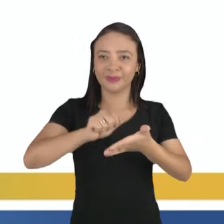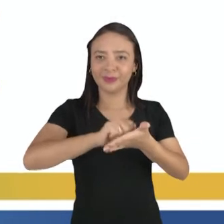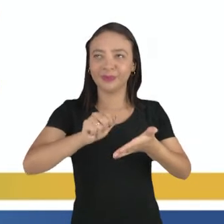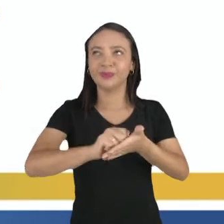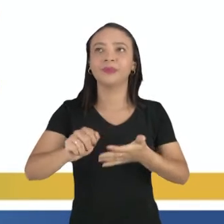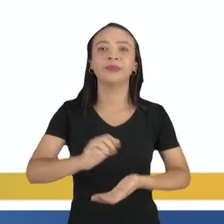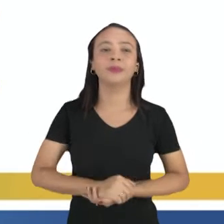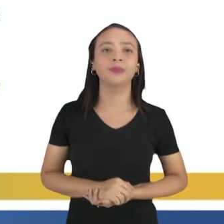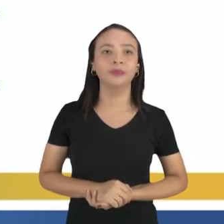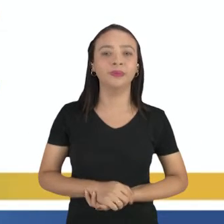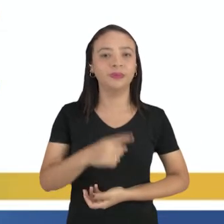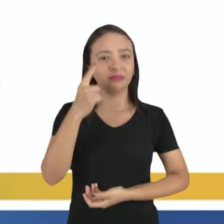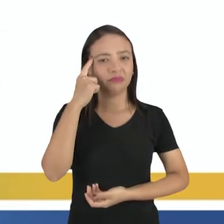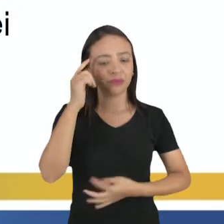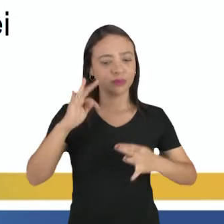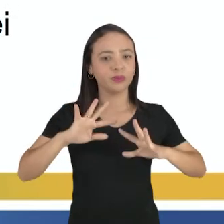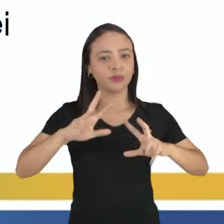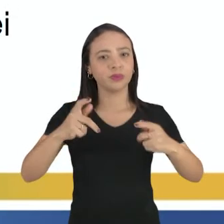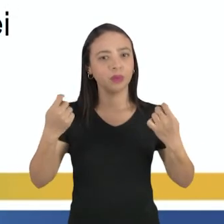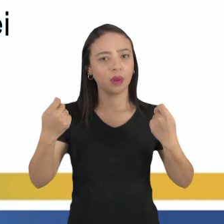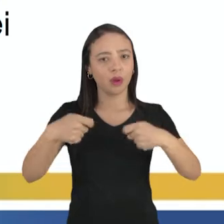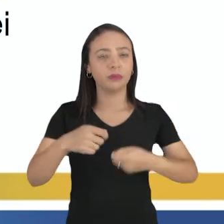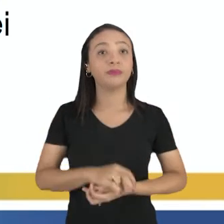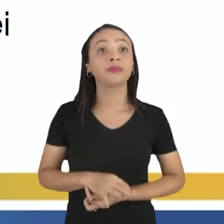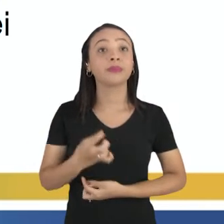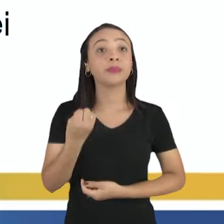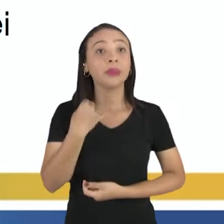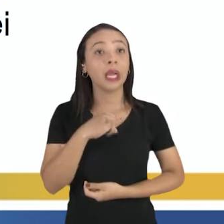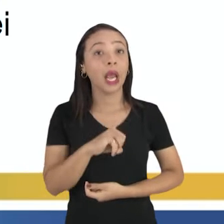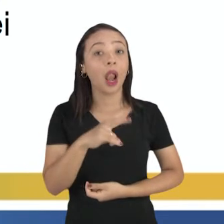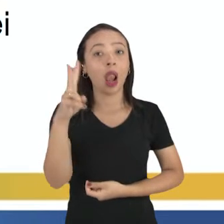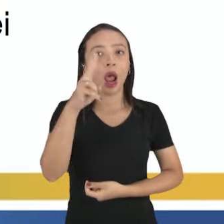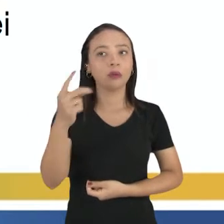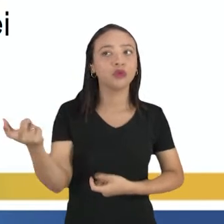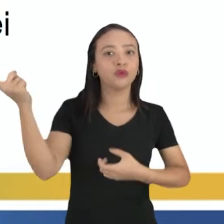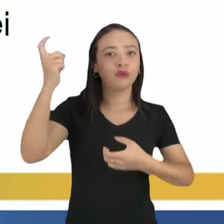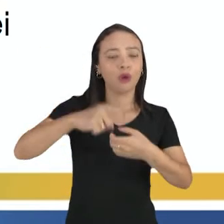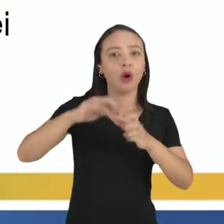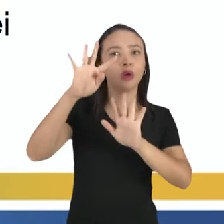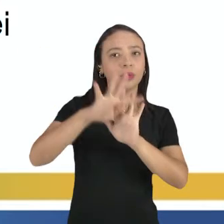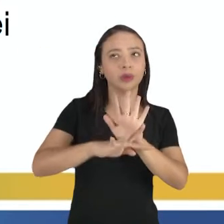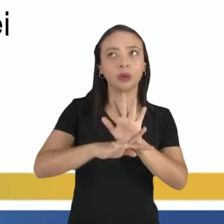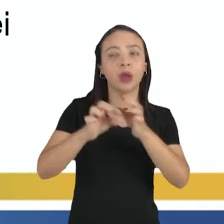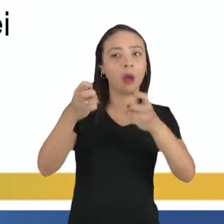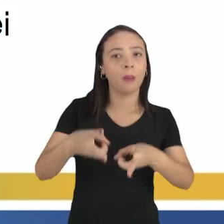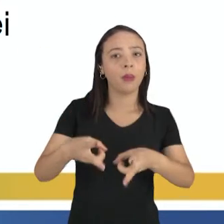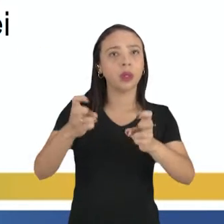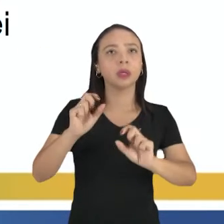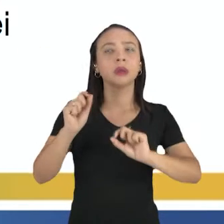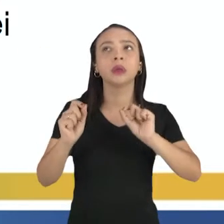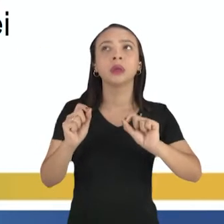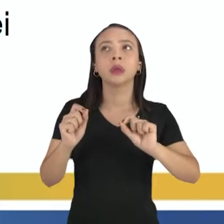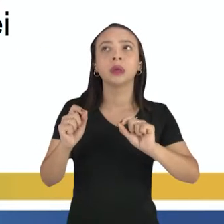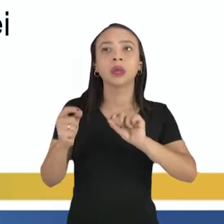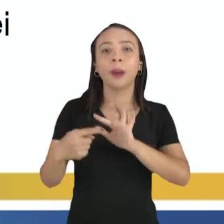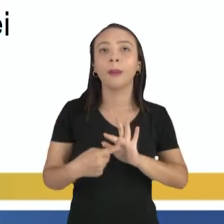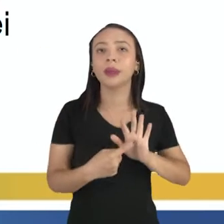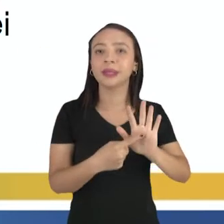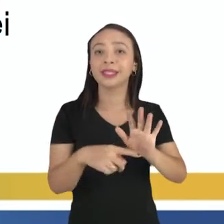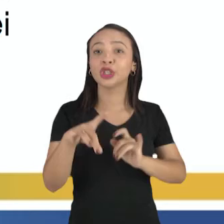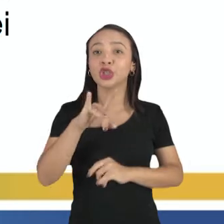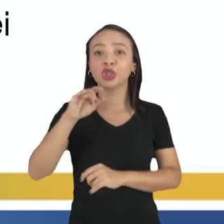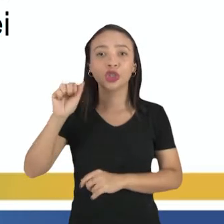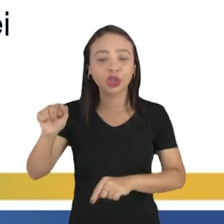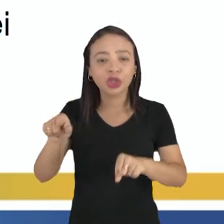lá pensar um pouco nessas alternativas. Quando eu retomo aqui o texto, eu vejo que ele vai tratando, né, trazendo